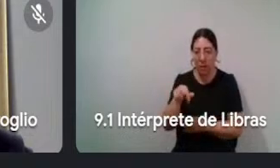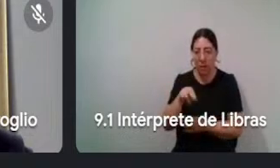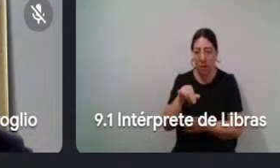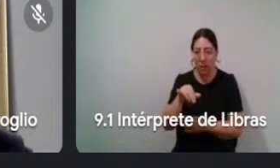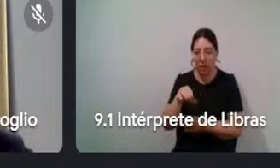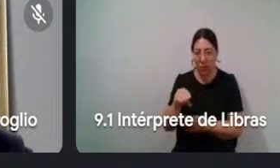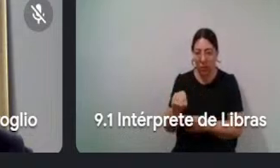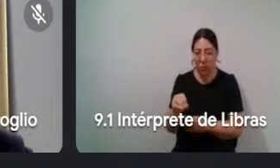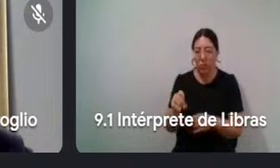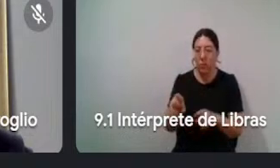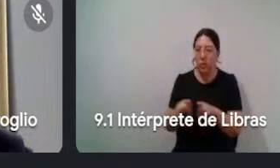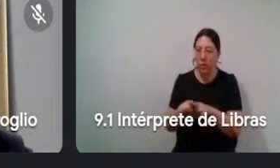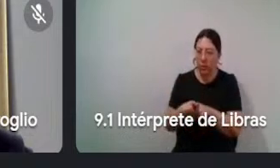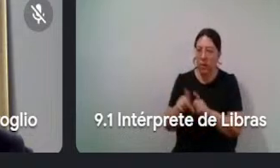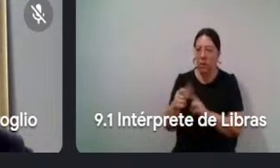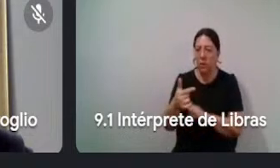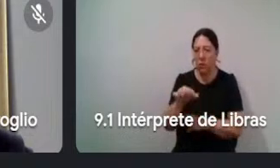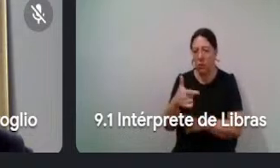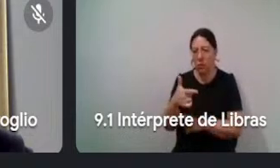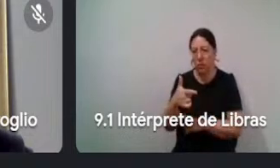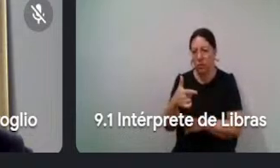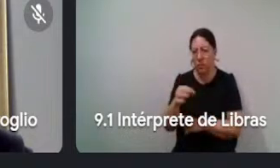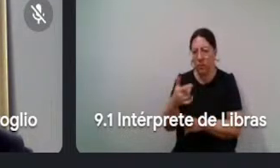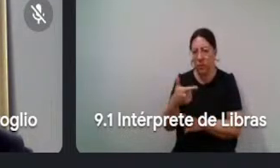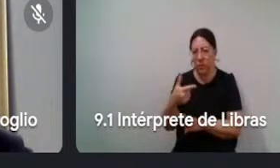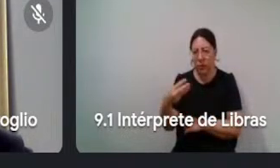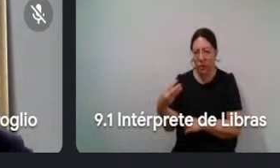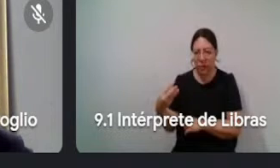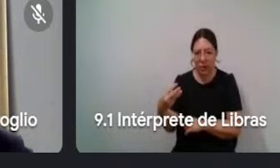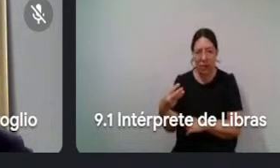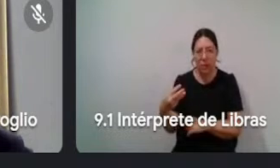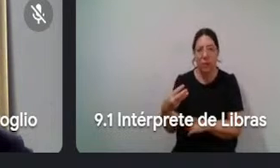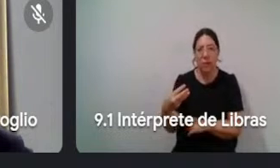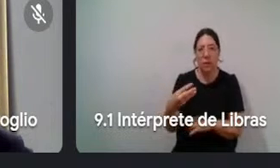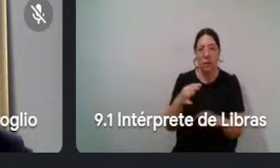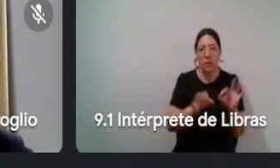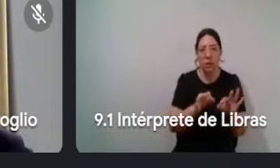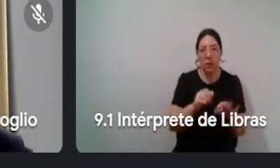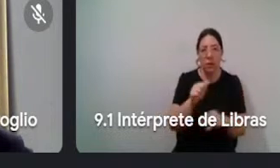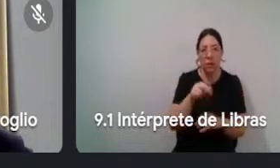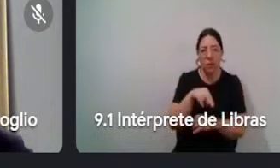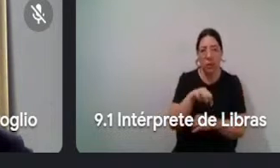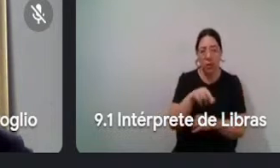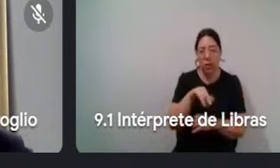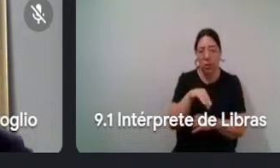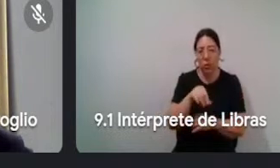10/6/2023 também. E doutor Antônio Paim Broglio, cujo mandato termina